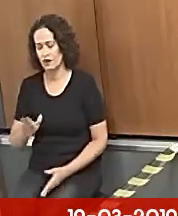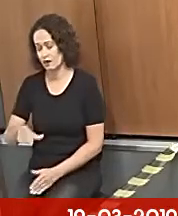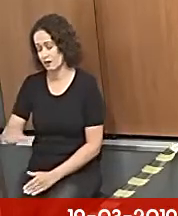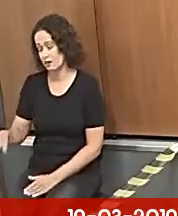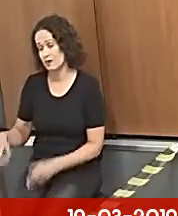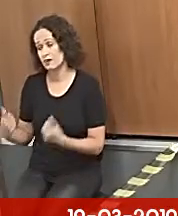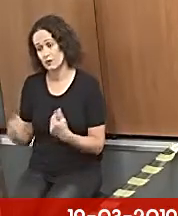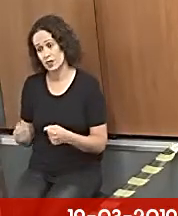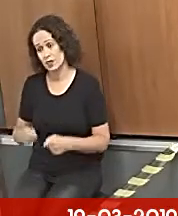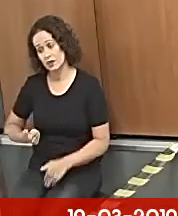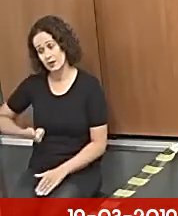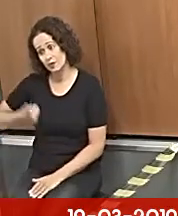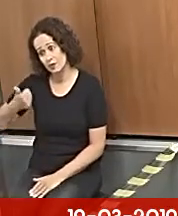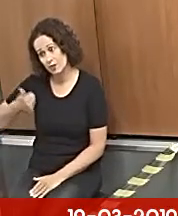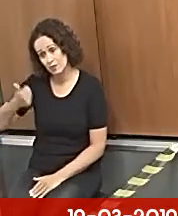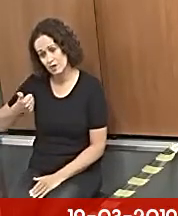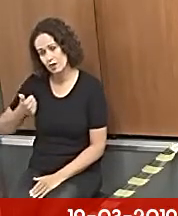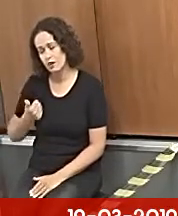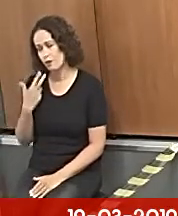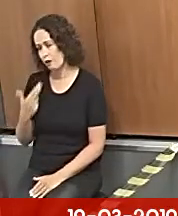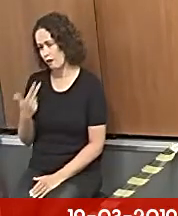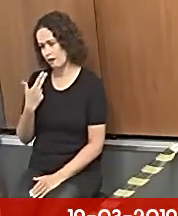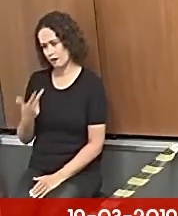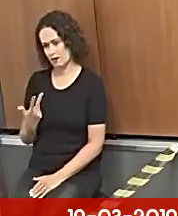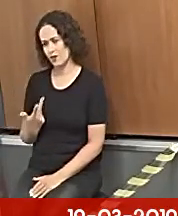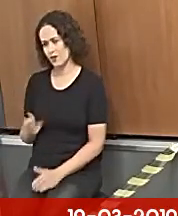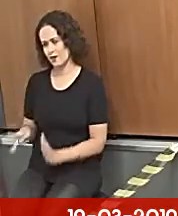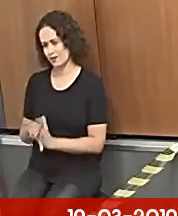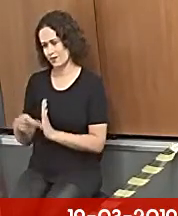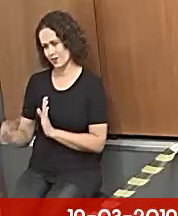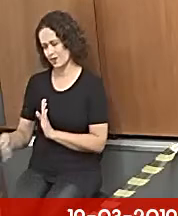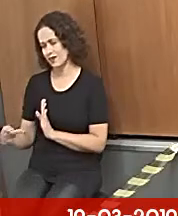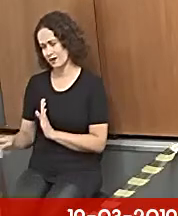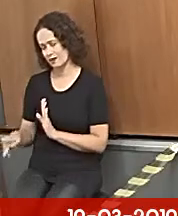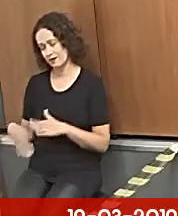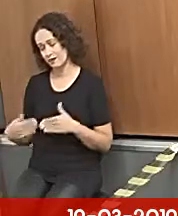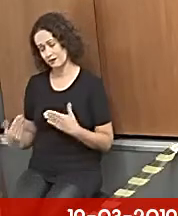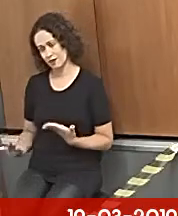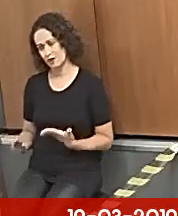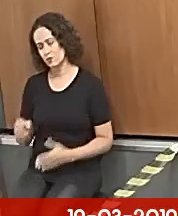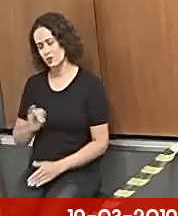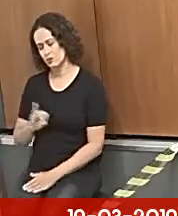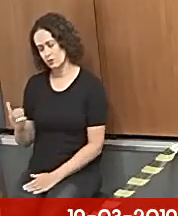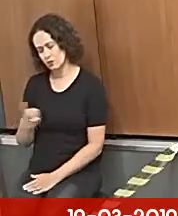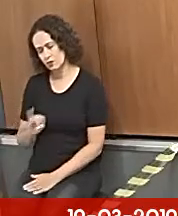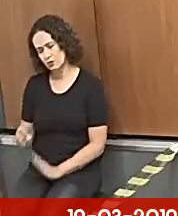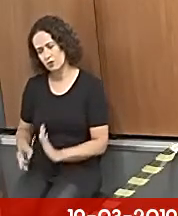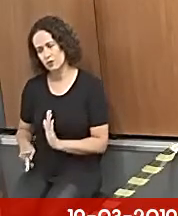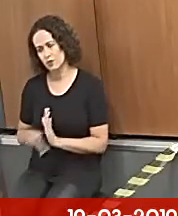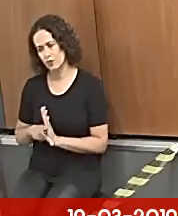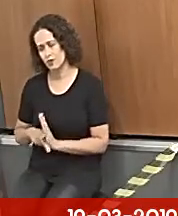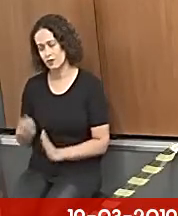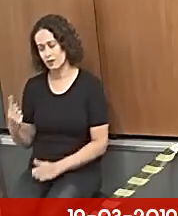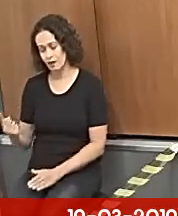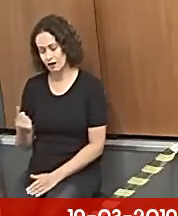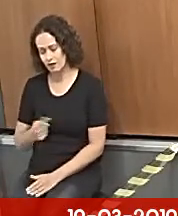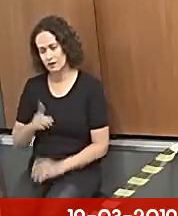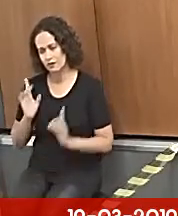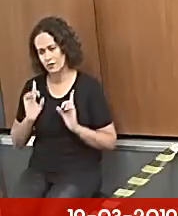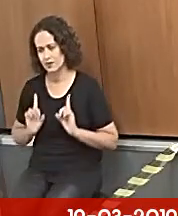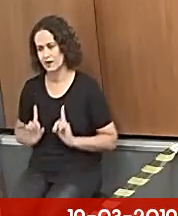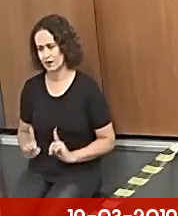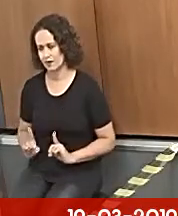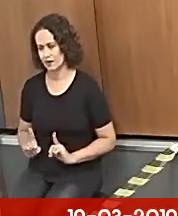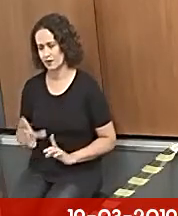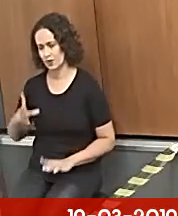vai ver alguém movimentar na mão mas não vai entender o que é então isto é particularidade de cada deficiência nas nossas reuniões não